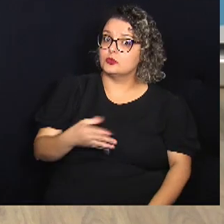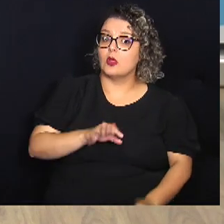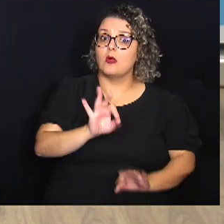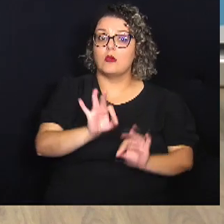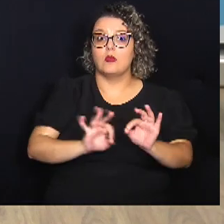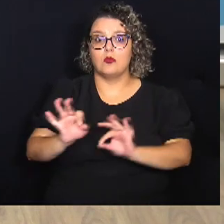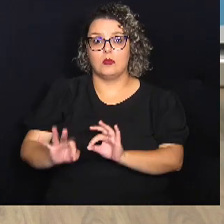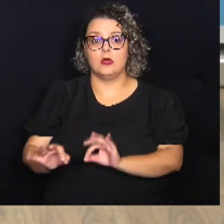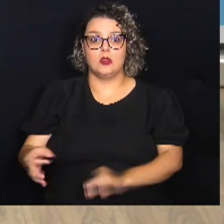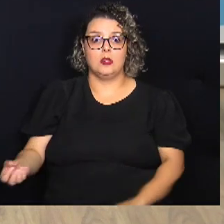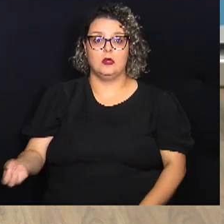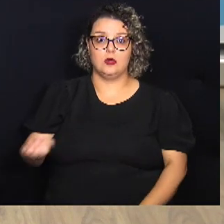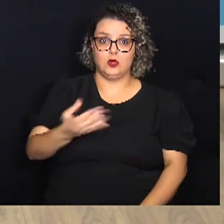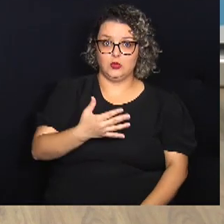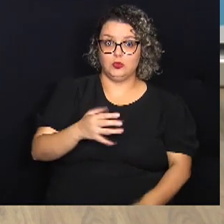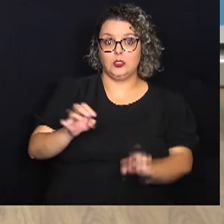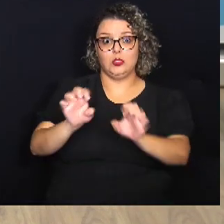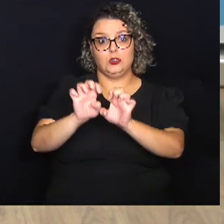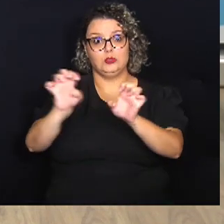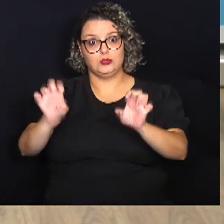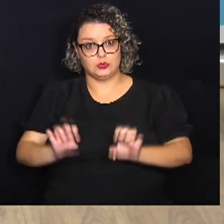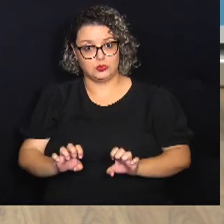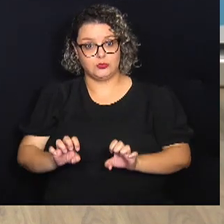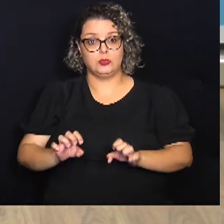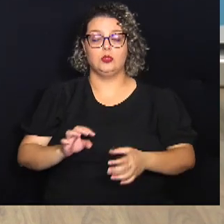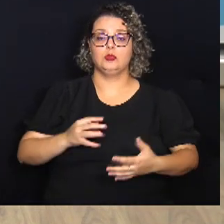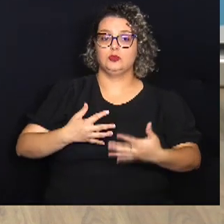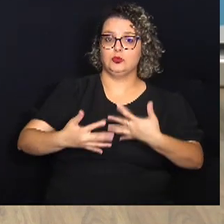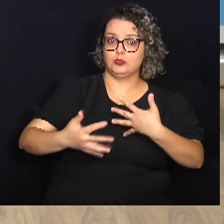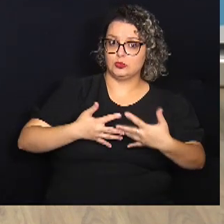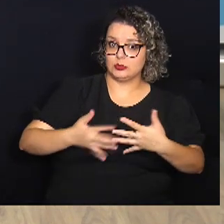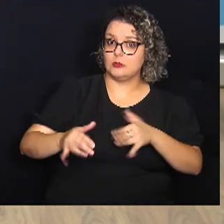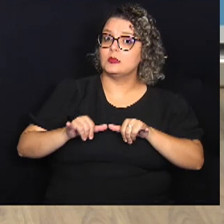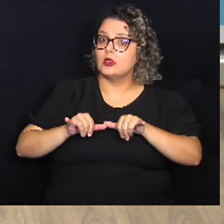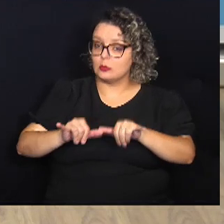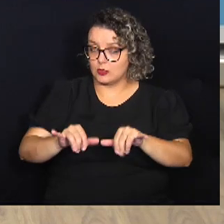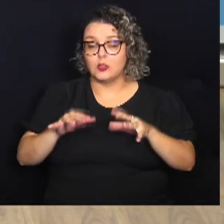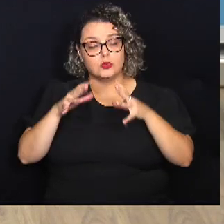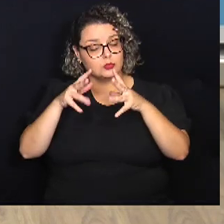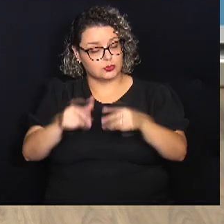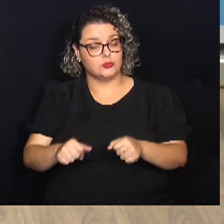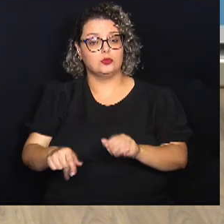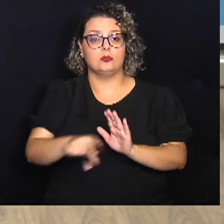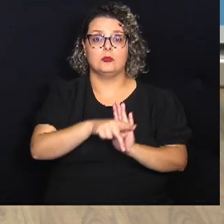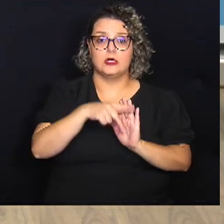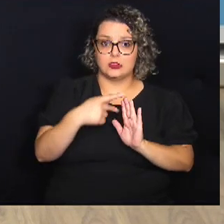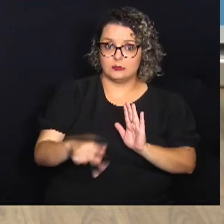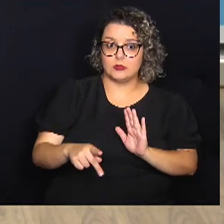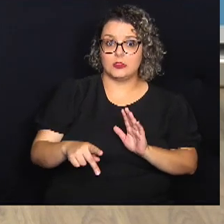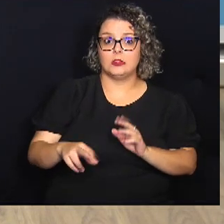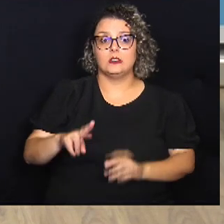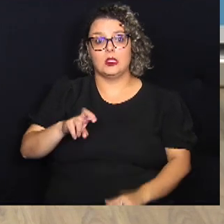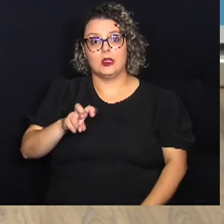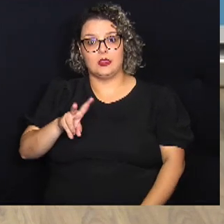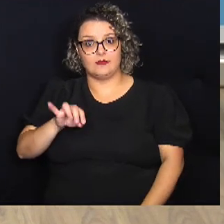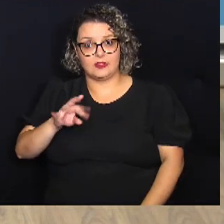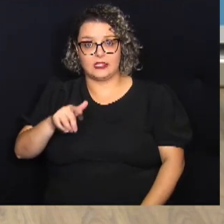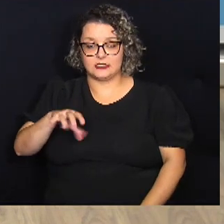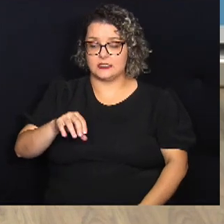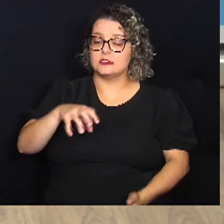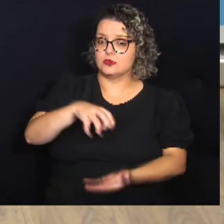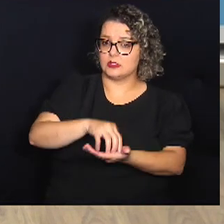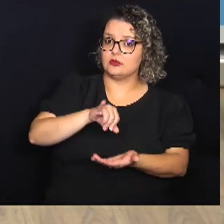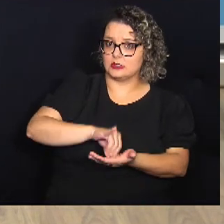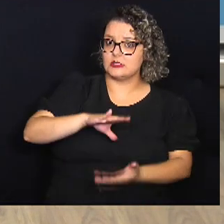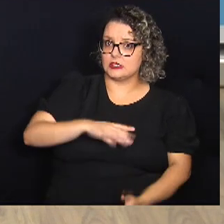a nova estrutura do Terminal Mercado. Tudo isso faz parte da revitalização do centro da